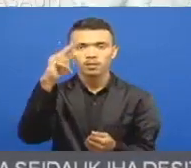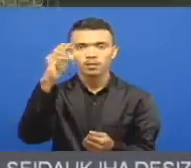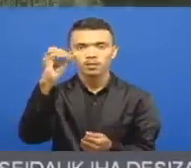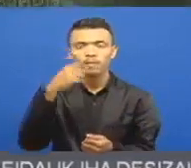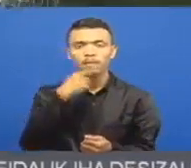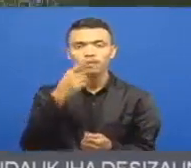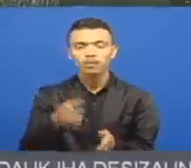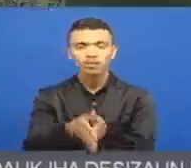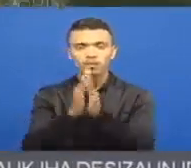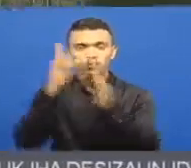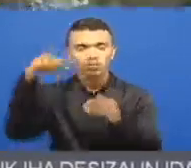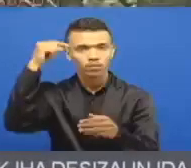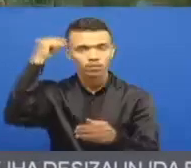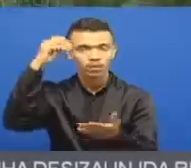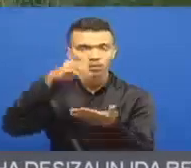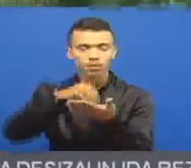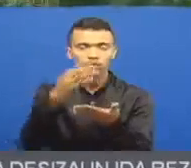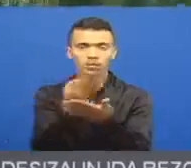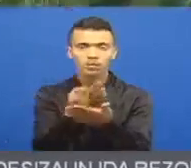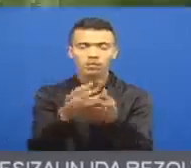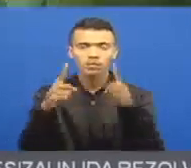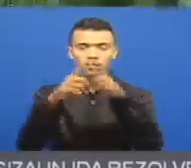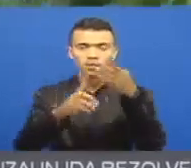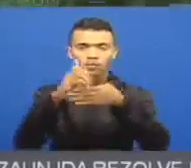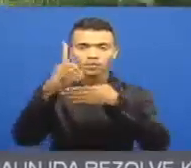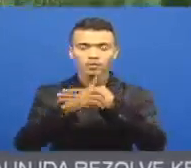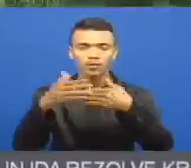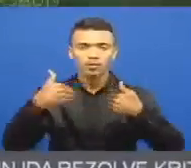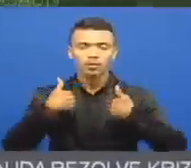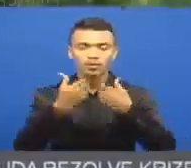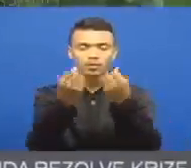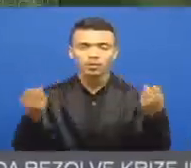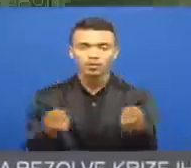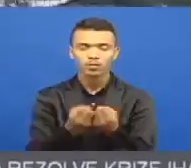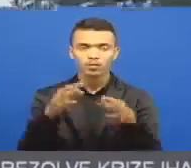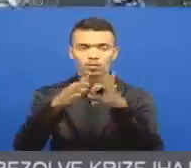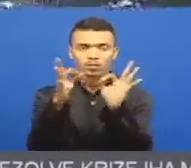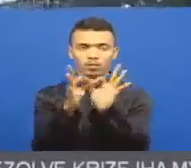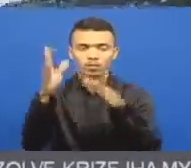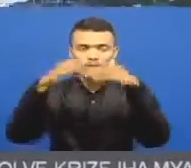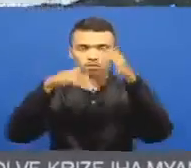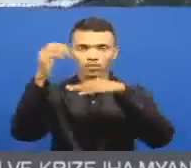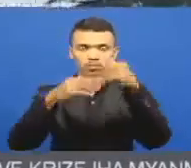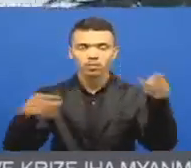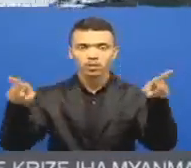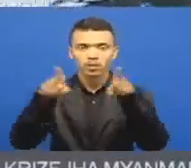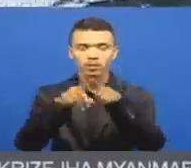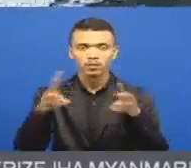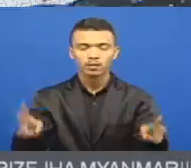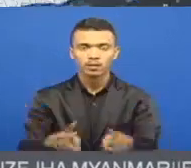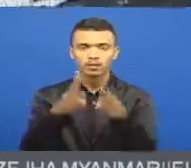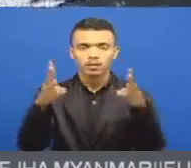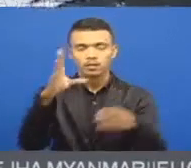governo Atu tau orçamento ba desenvolvimento e hasuku, hodi-hadia infraestrutura básico, hanesang estrada